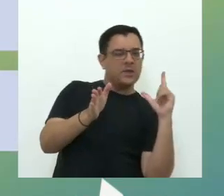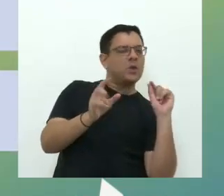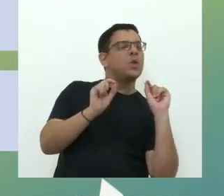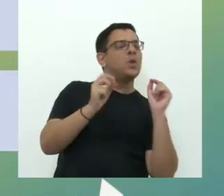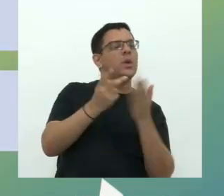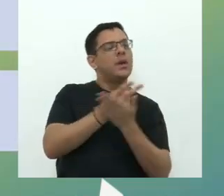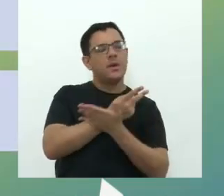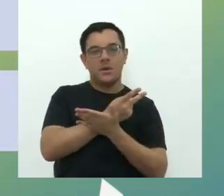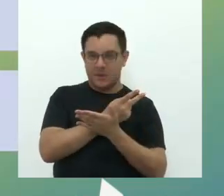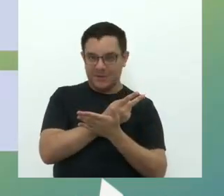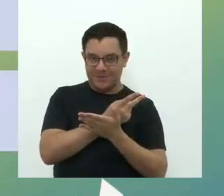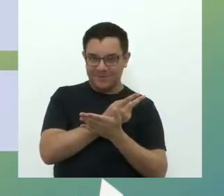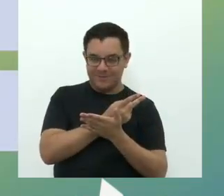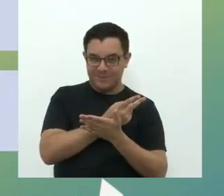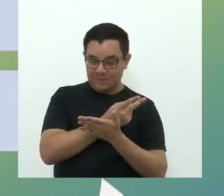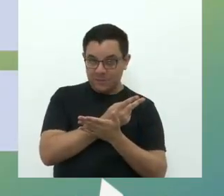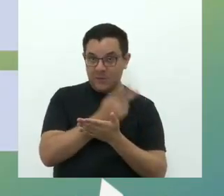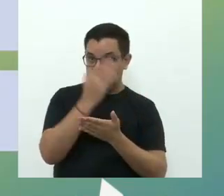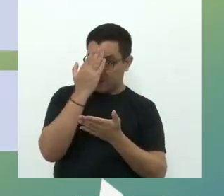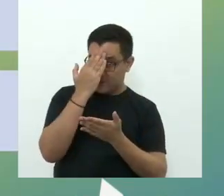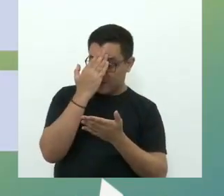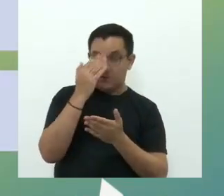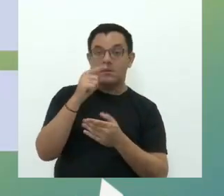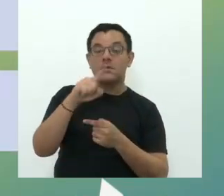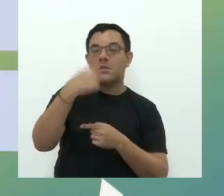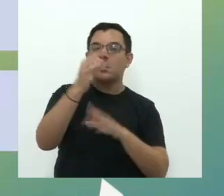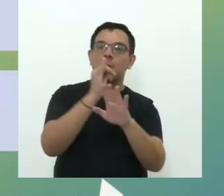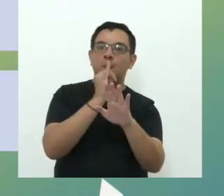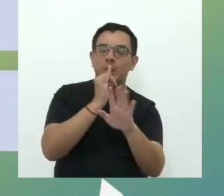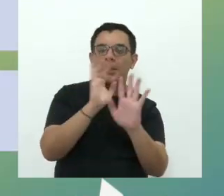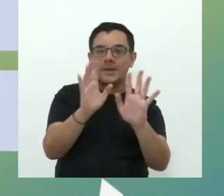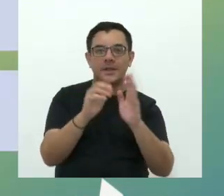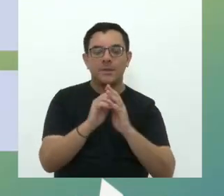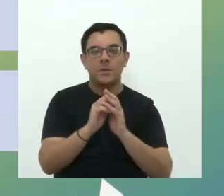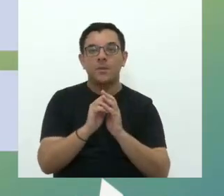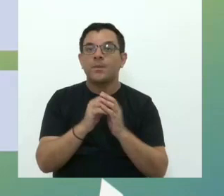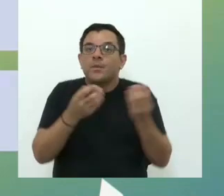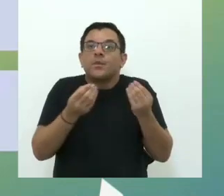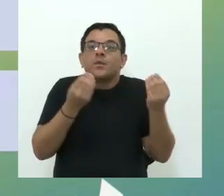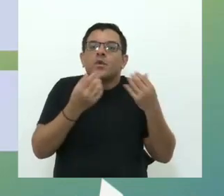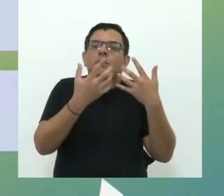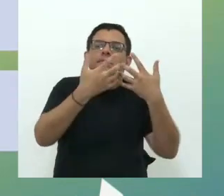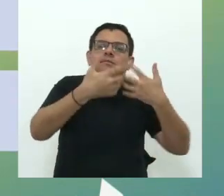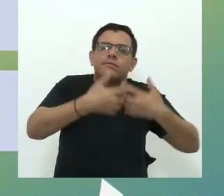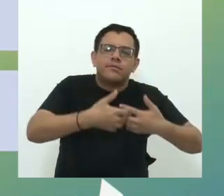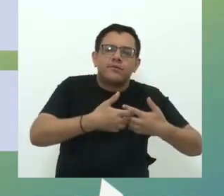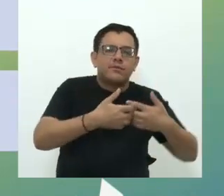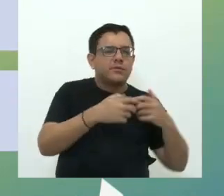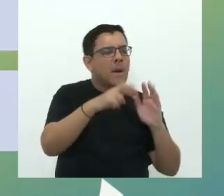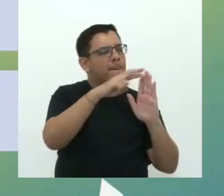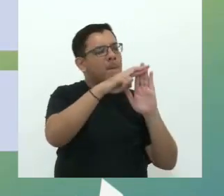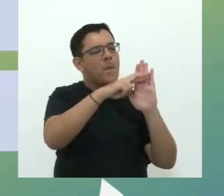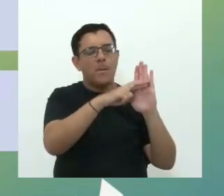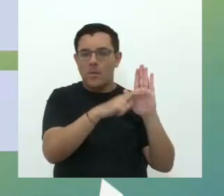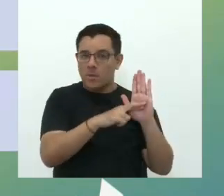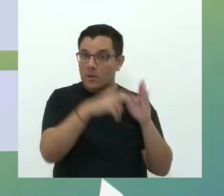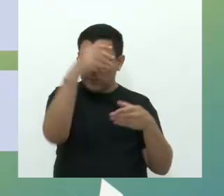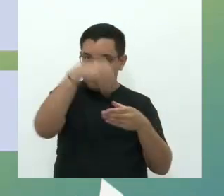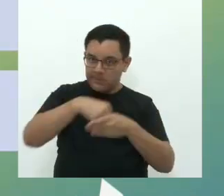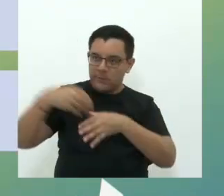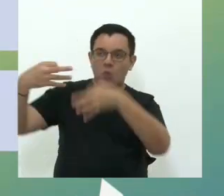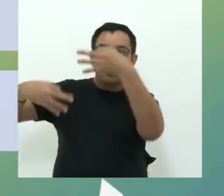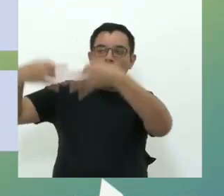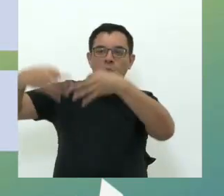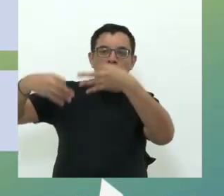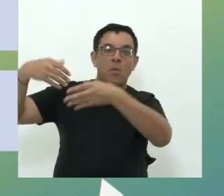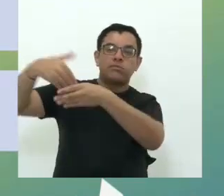é aqui que a gente precisa saber por exemplo como funcionam os procedimentos dentro da Justiça Eleitoral como